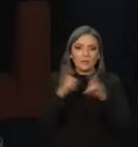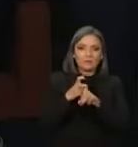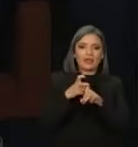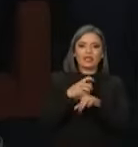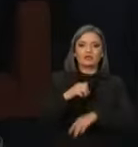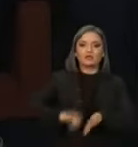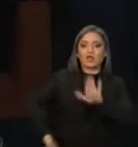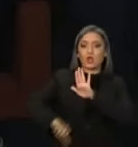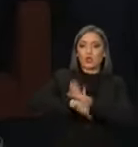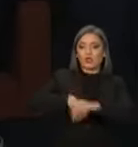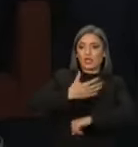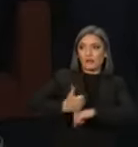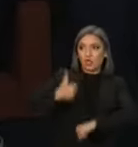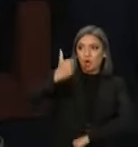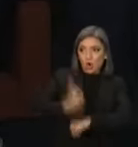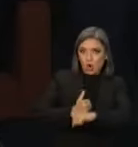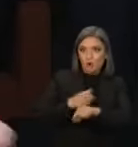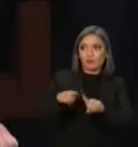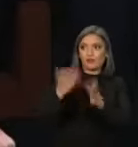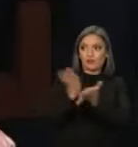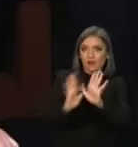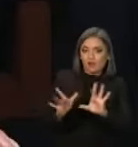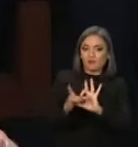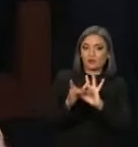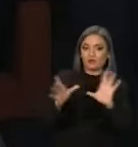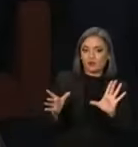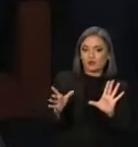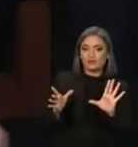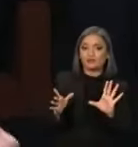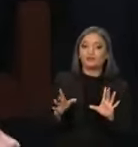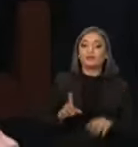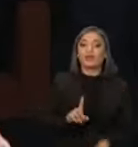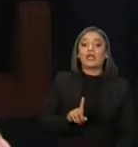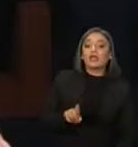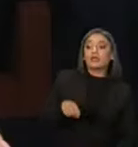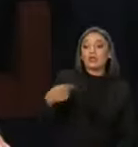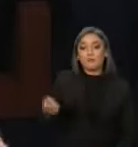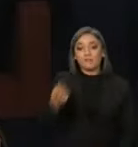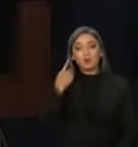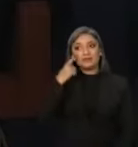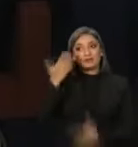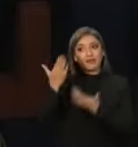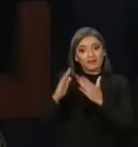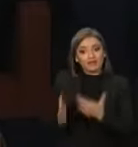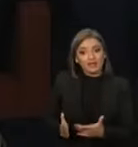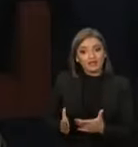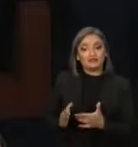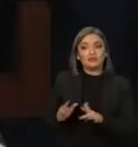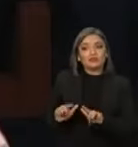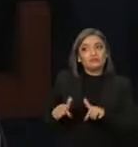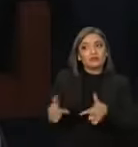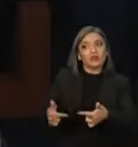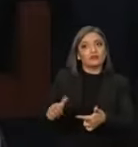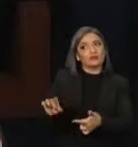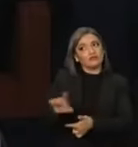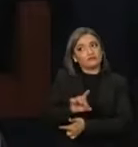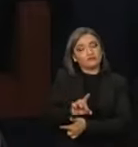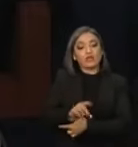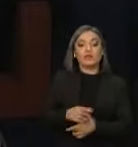Estado e abolição do Estado Democrático de Direito. Depois eu tenho a análise das condutas. Então, senhor